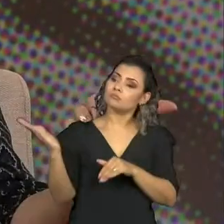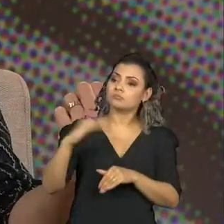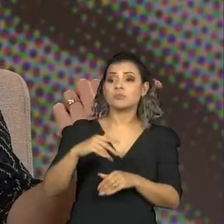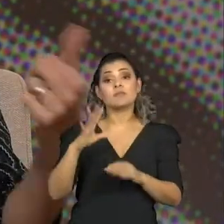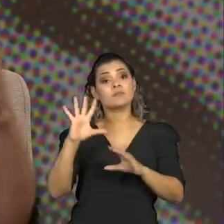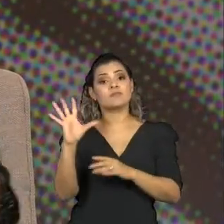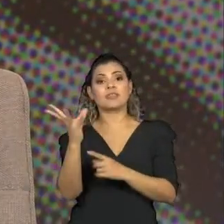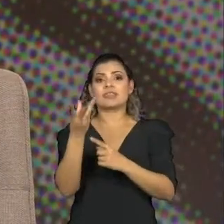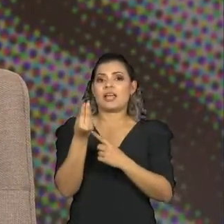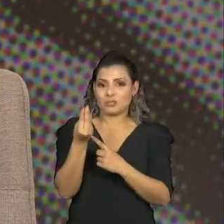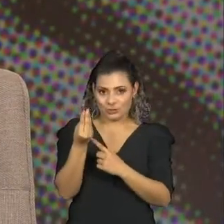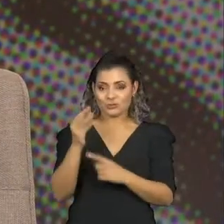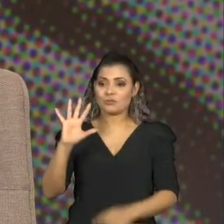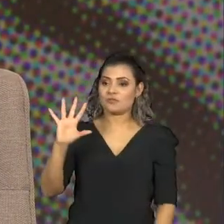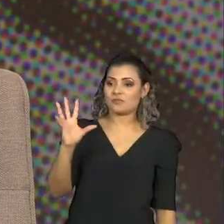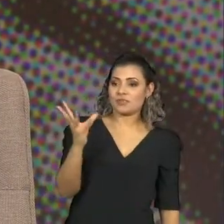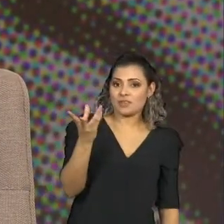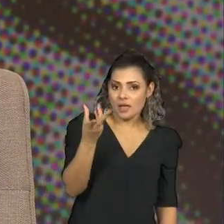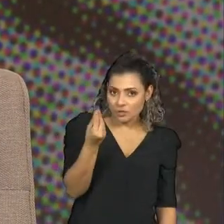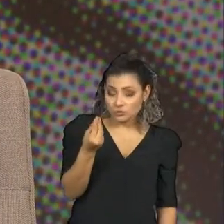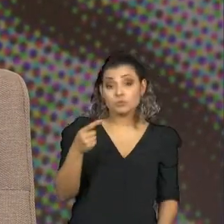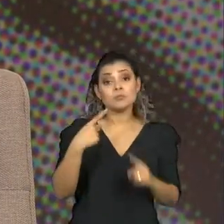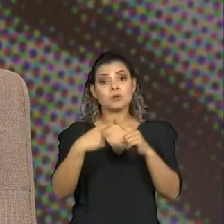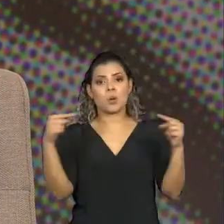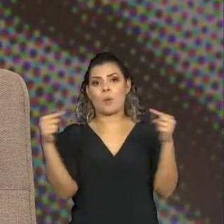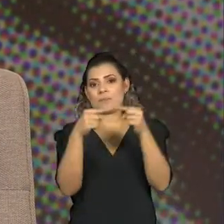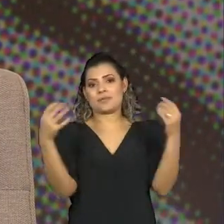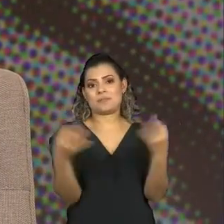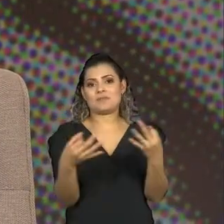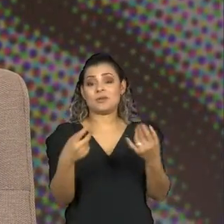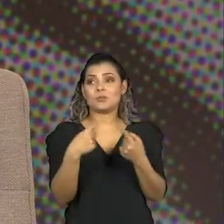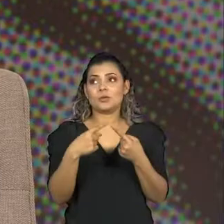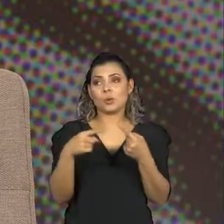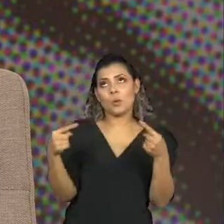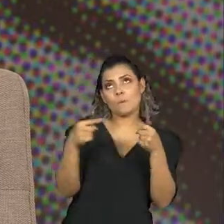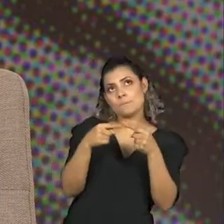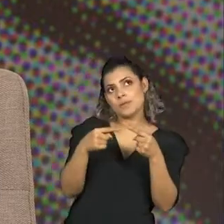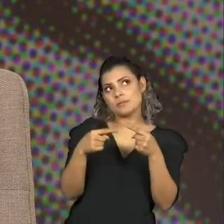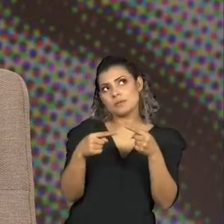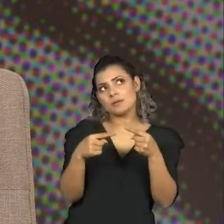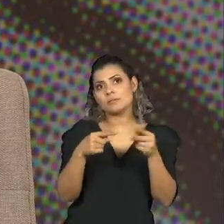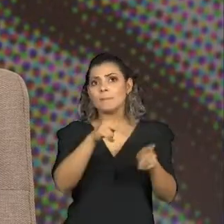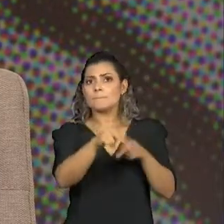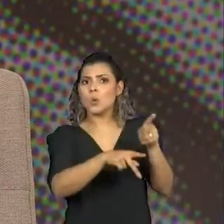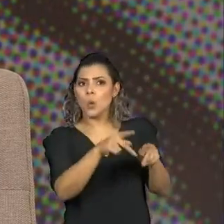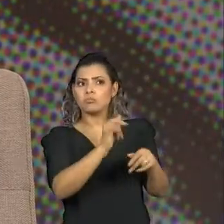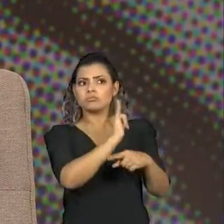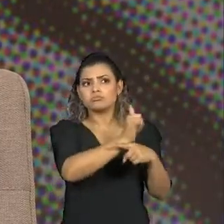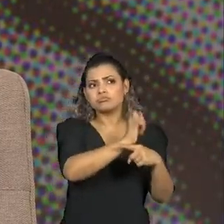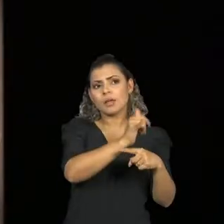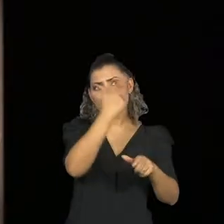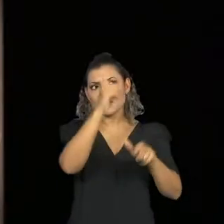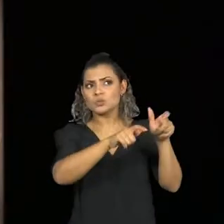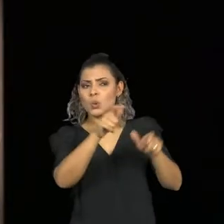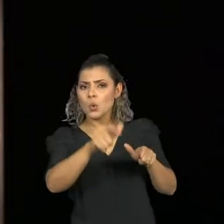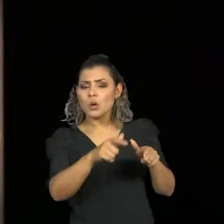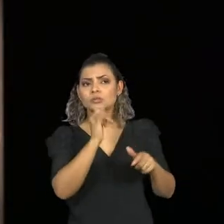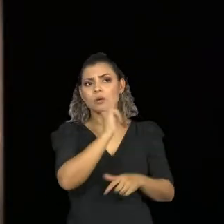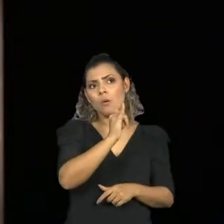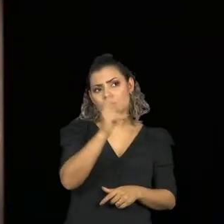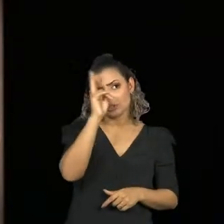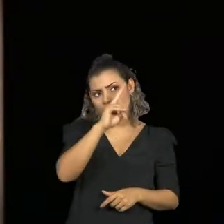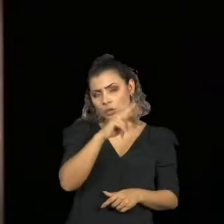o Fantástico, porque o programa caía muito bem, porque ele misturava era um docudrama, né?